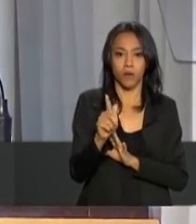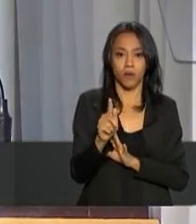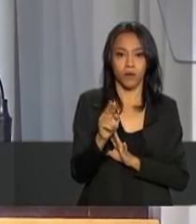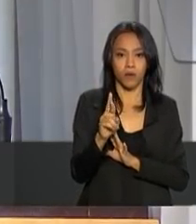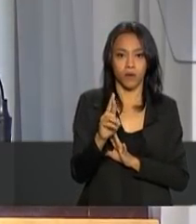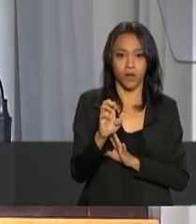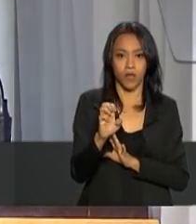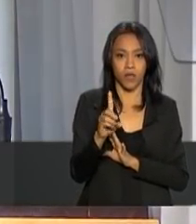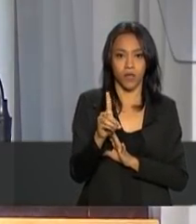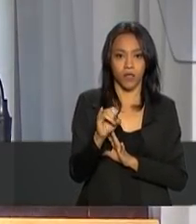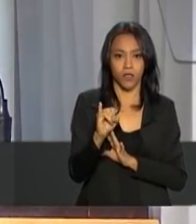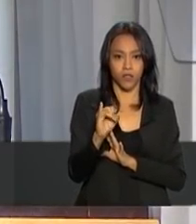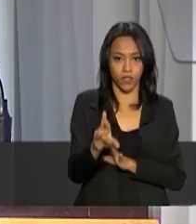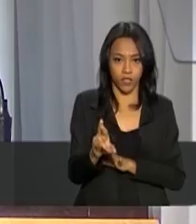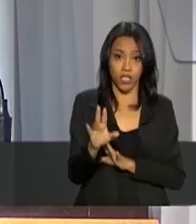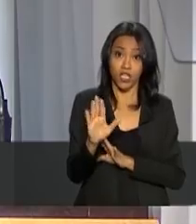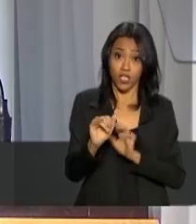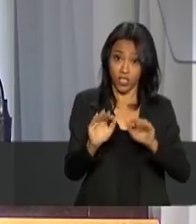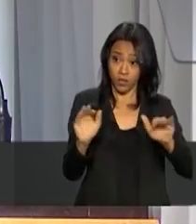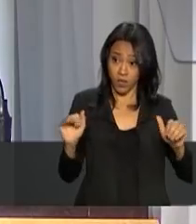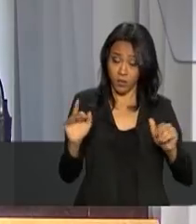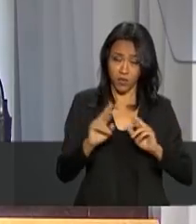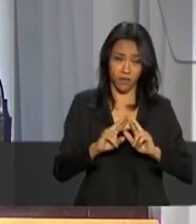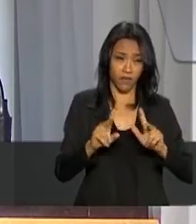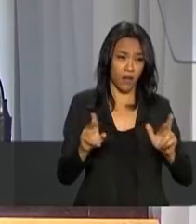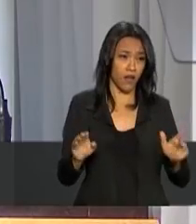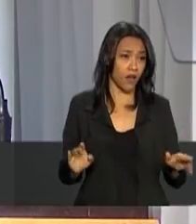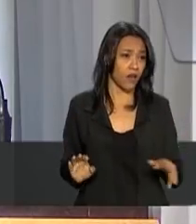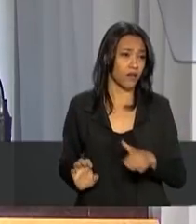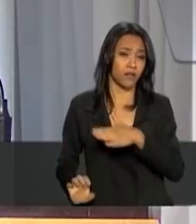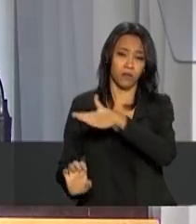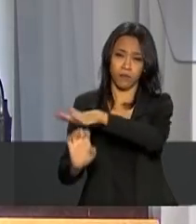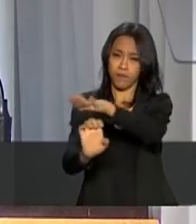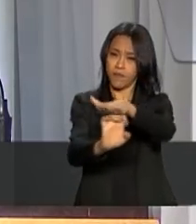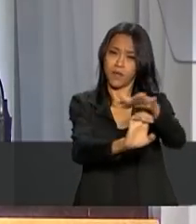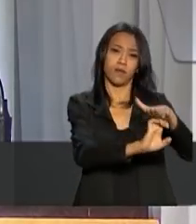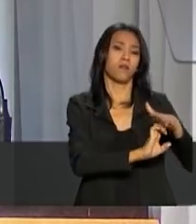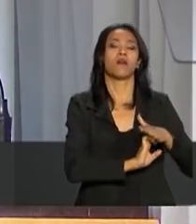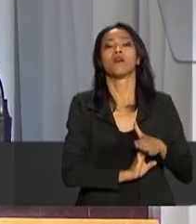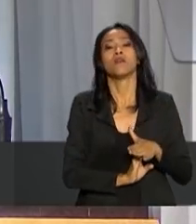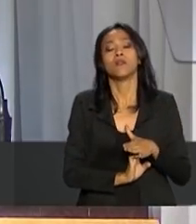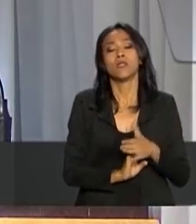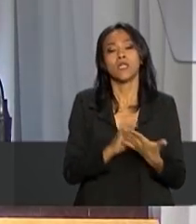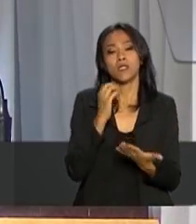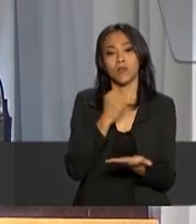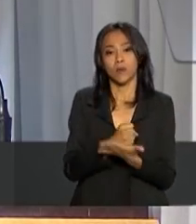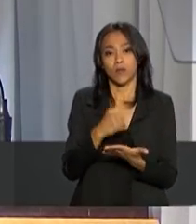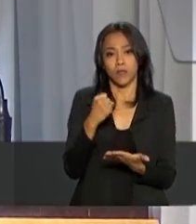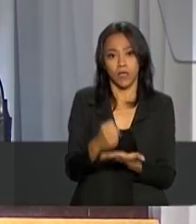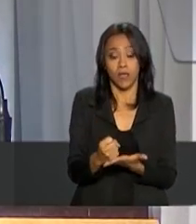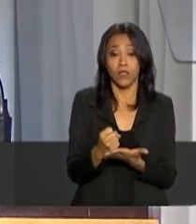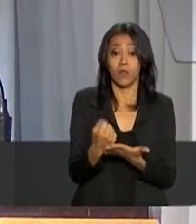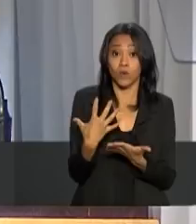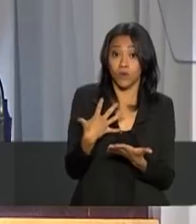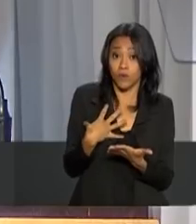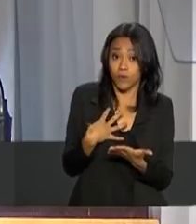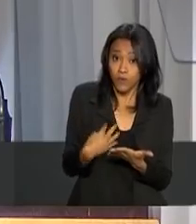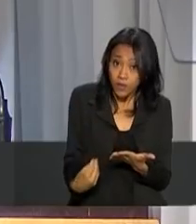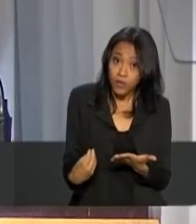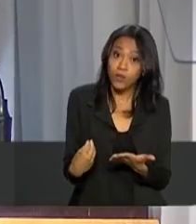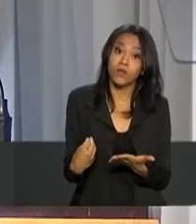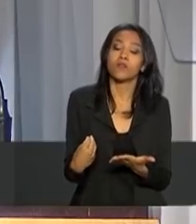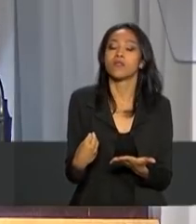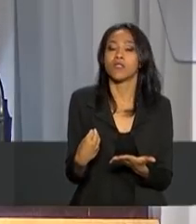setores para sugerir e insistir até que eles contratassem os filhos dos bolsistas